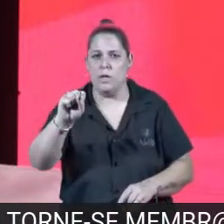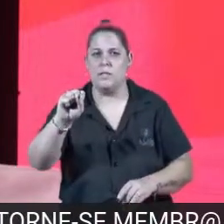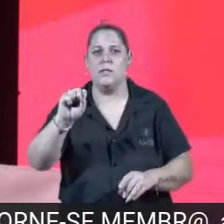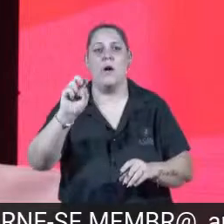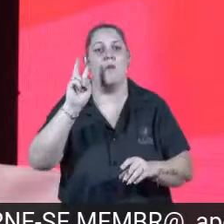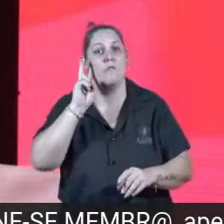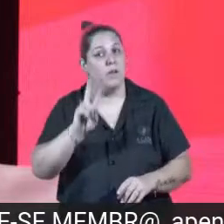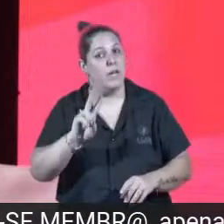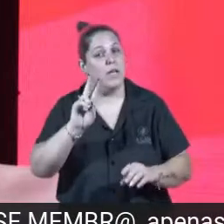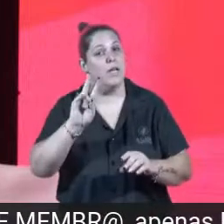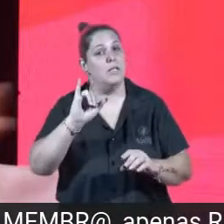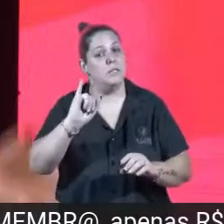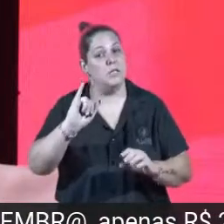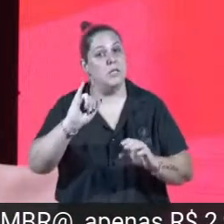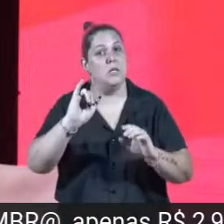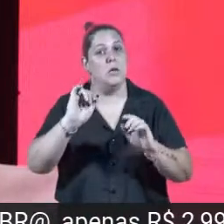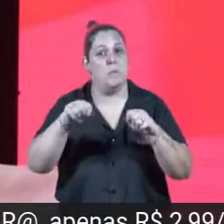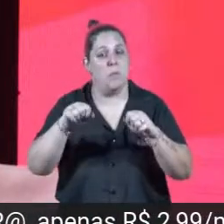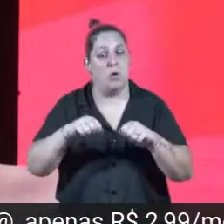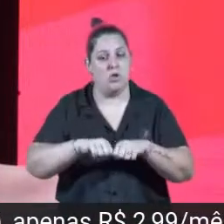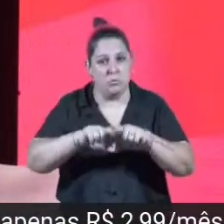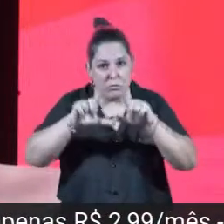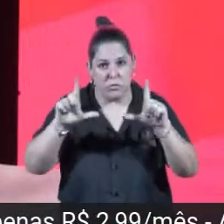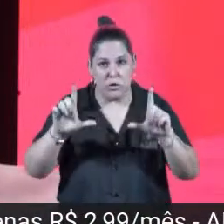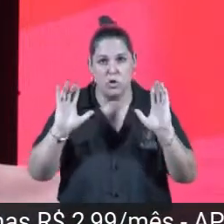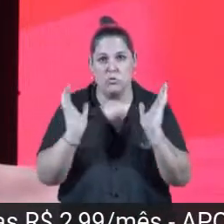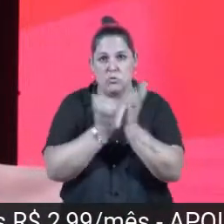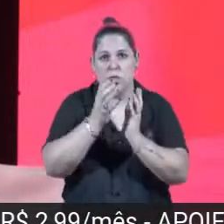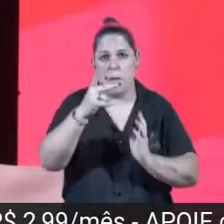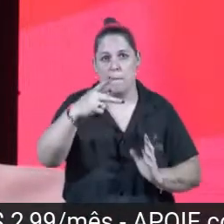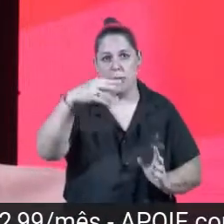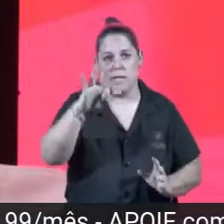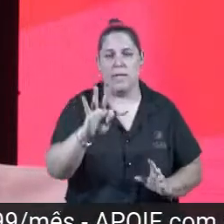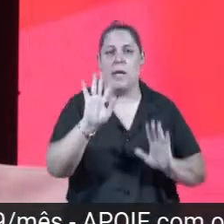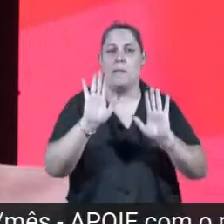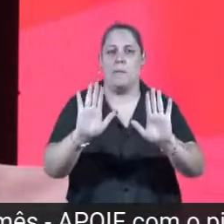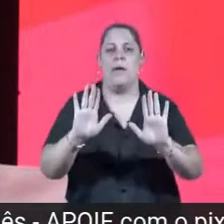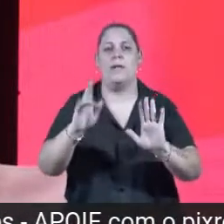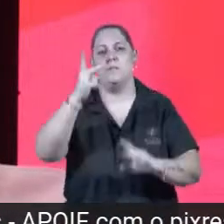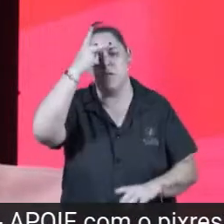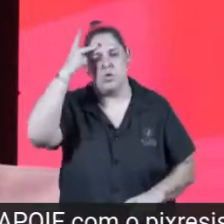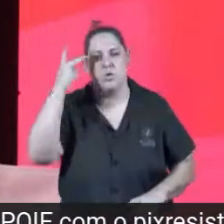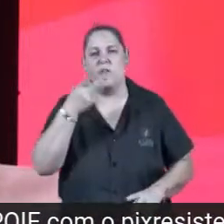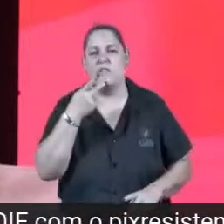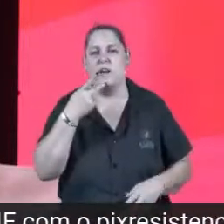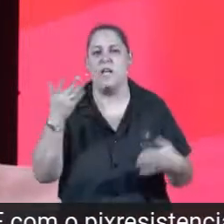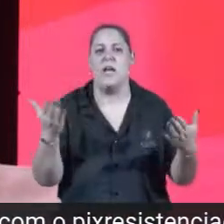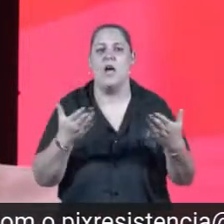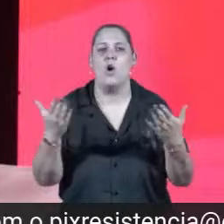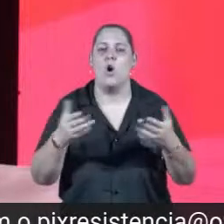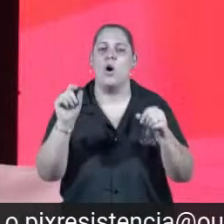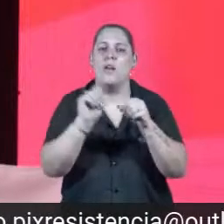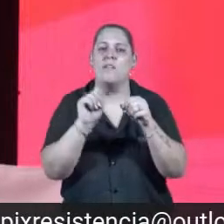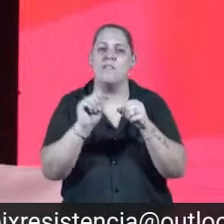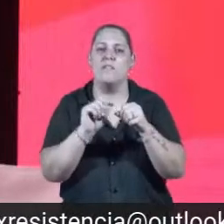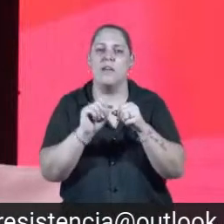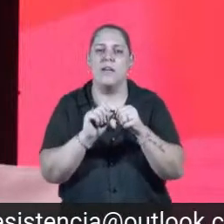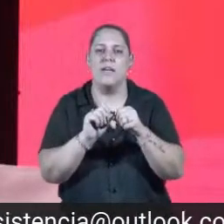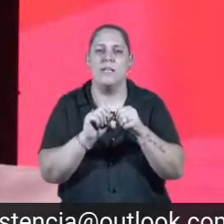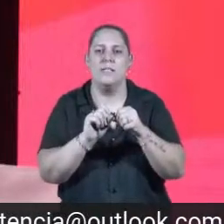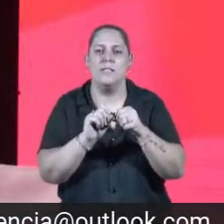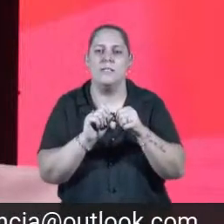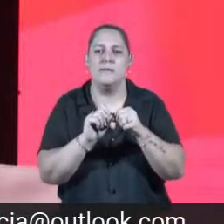aí fazendo todo o esforço para juntar o nosso PT. Mas essa pessoa que vai dar o recado, ela fez